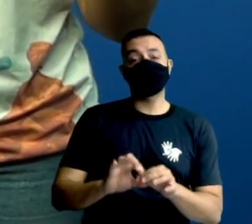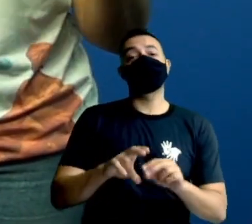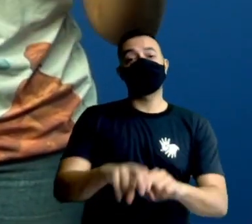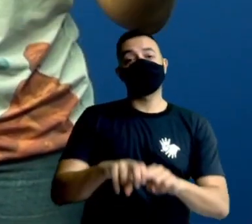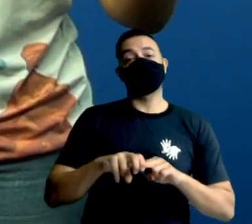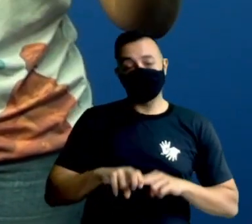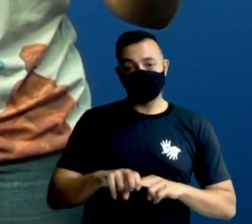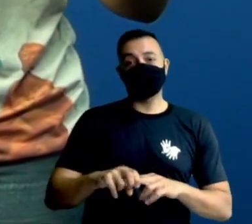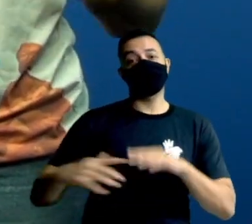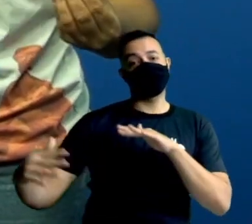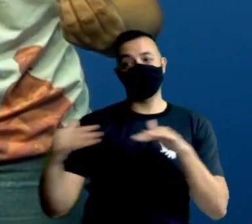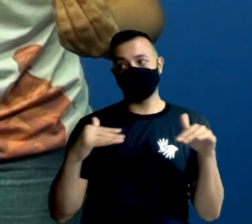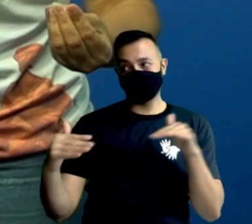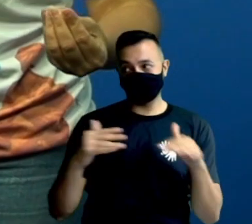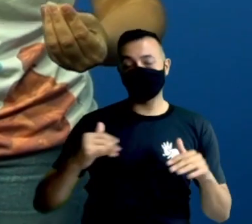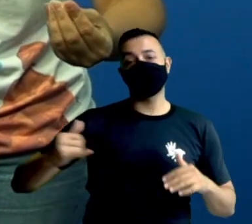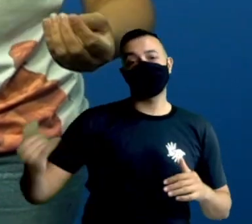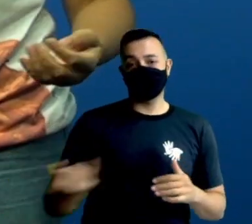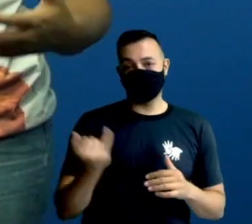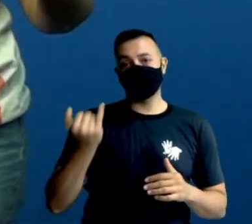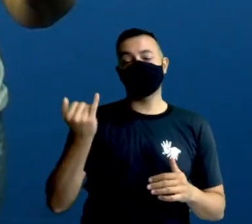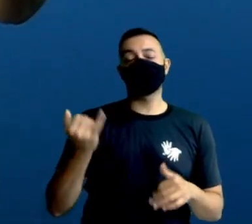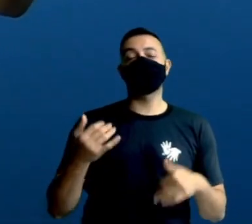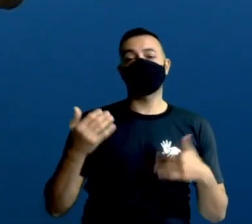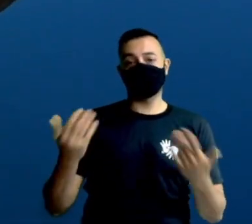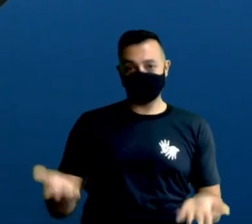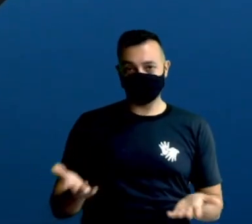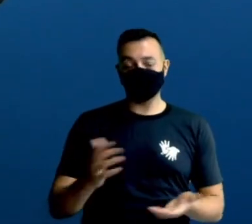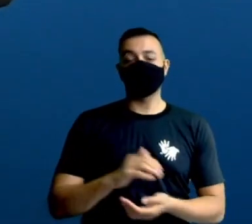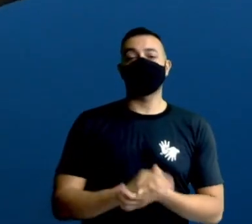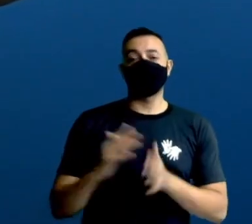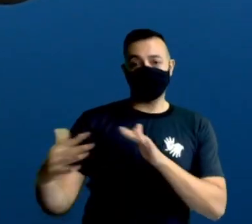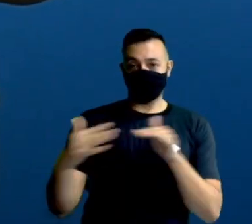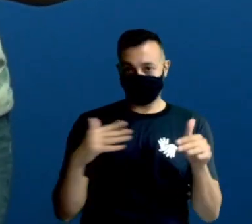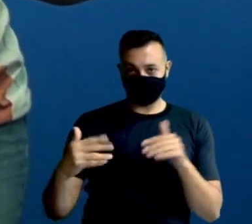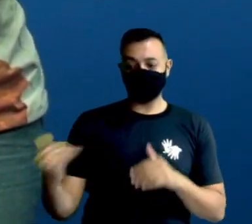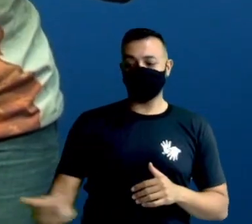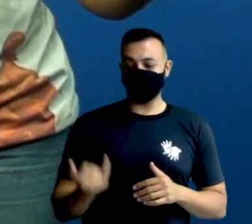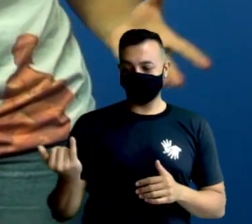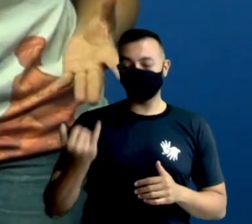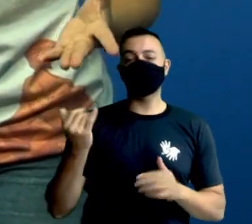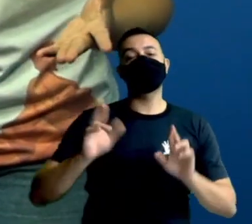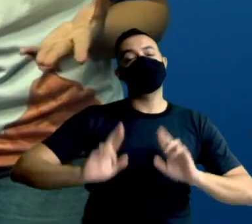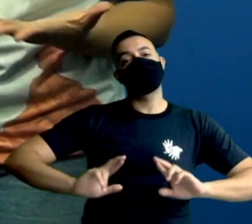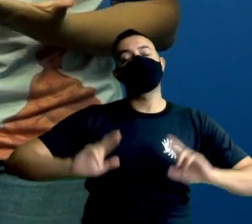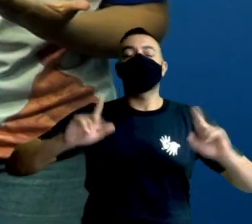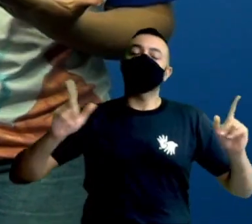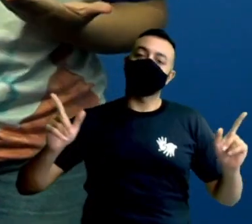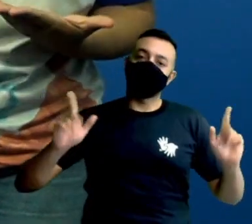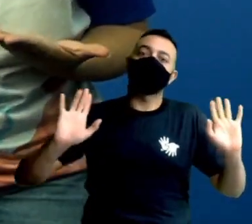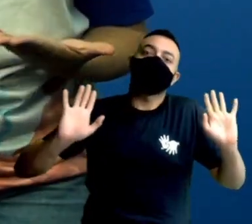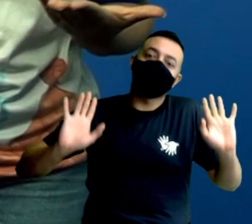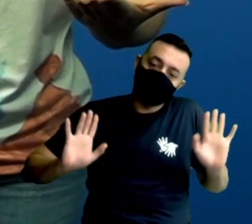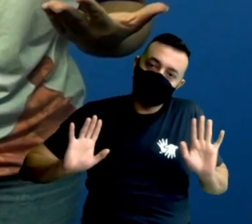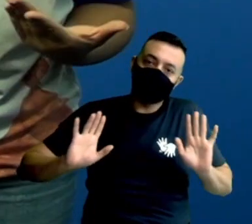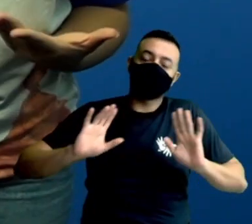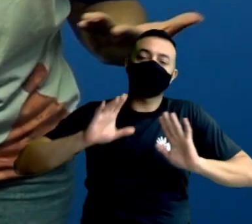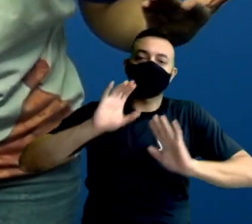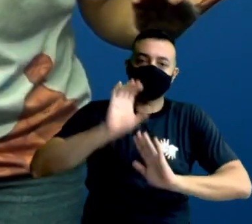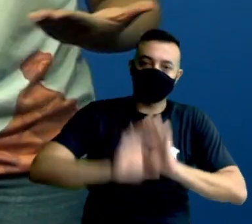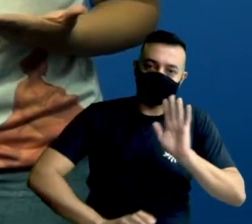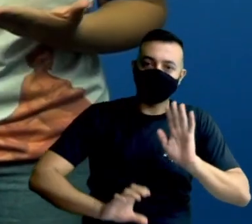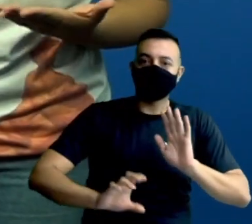por isso que era uma batalha tão importante, né? Foi uma batalha tão importante e fez diferença aí no capítulo